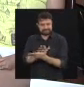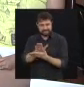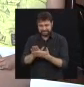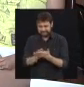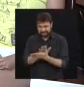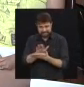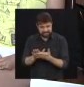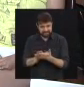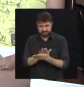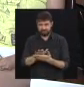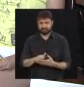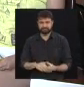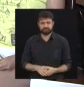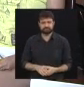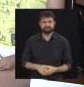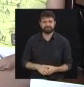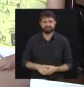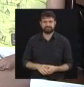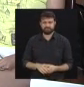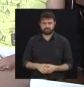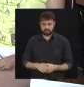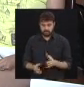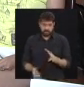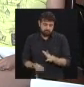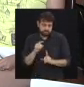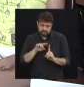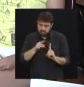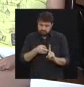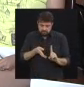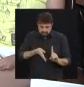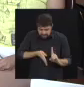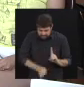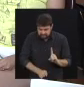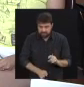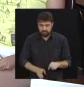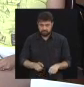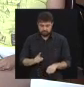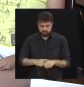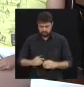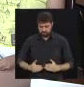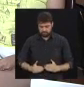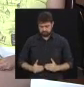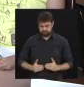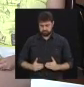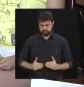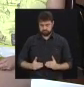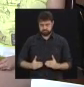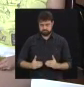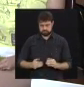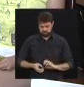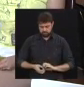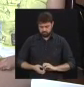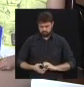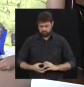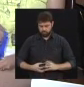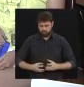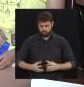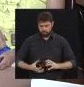É uma situação congênita. Durante a formação no feto,